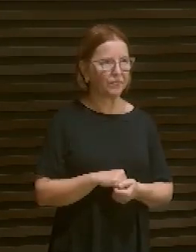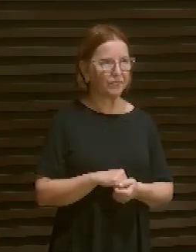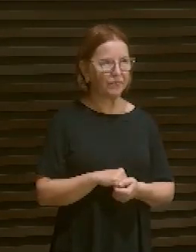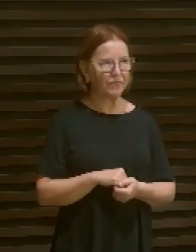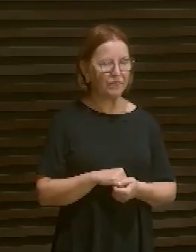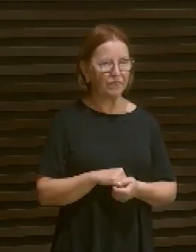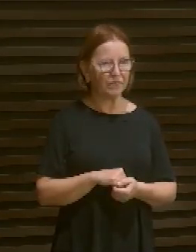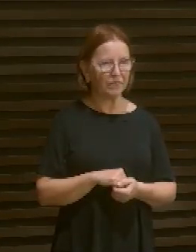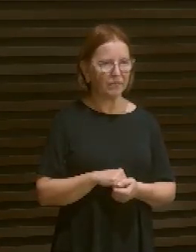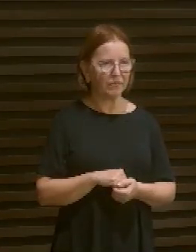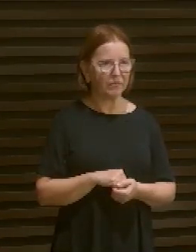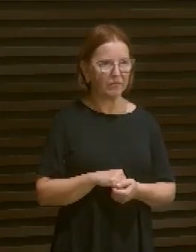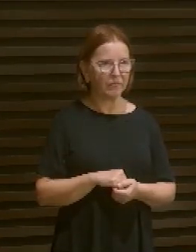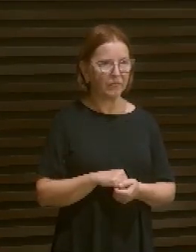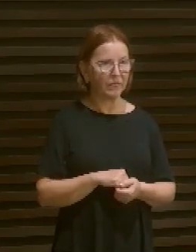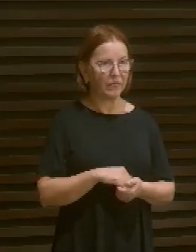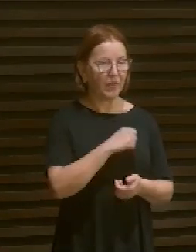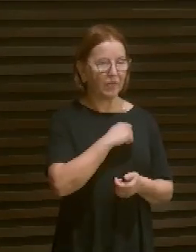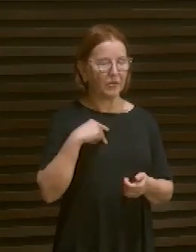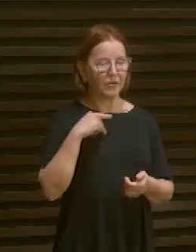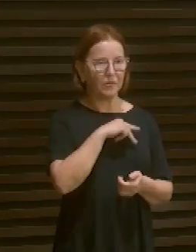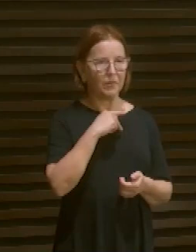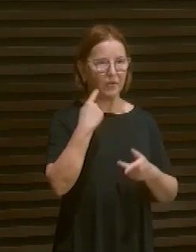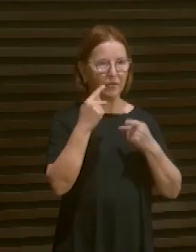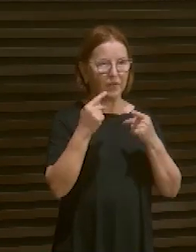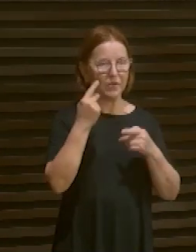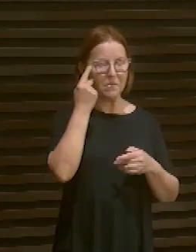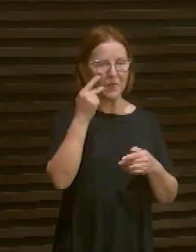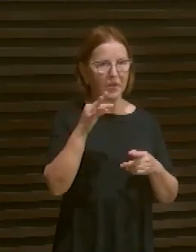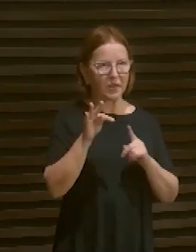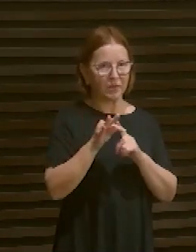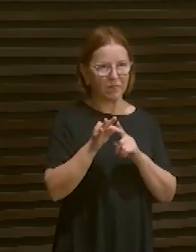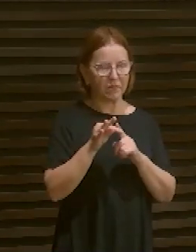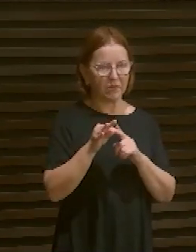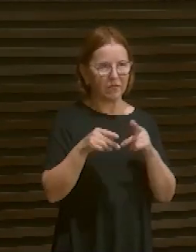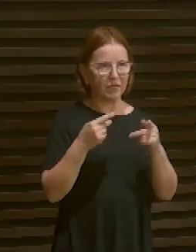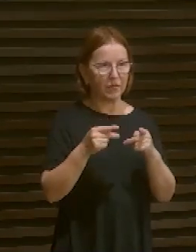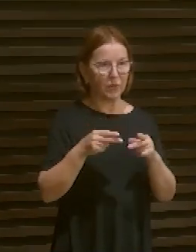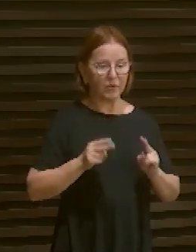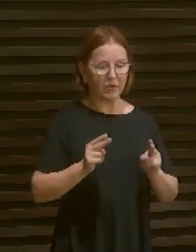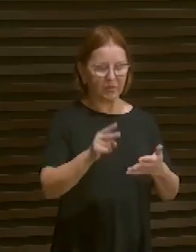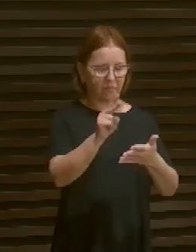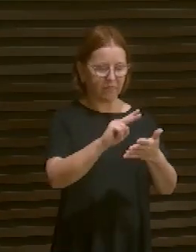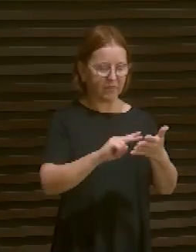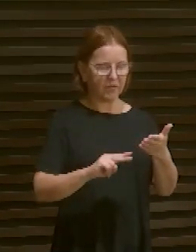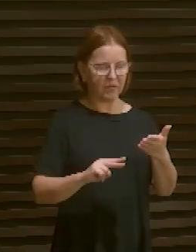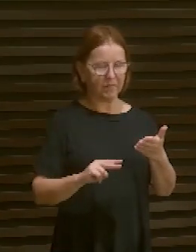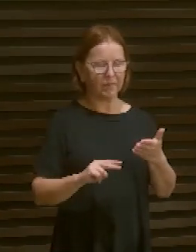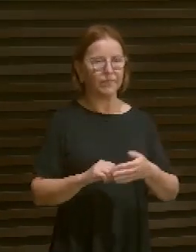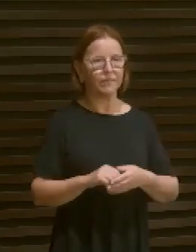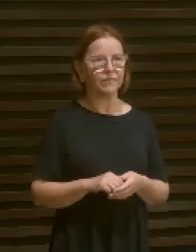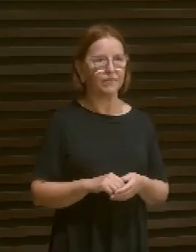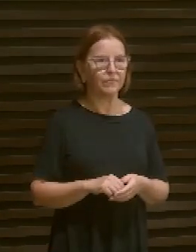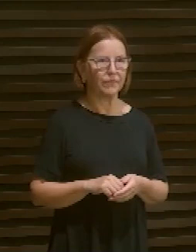E o apóstolo Paulo, falando a Timóteo, ele disse, prossiga na leitura. Quando ele está